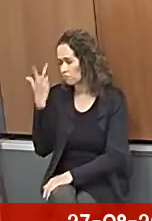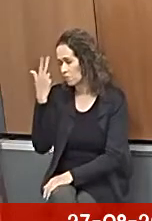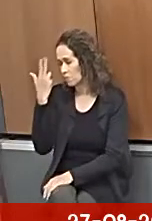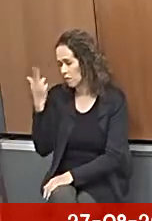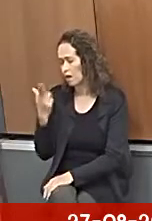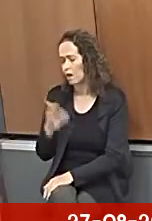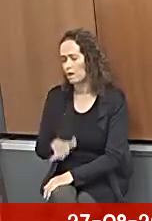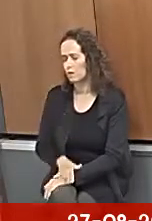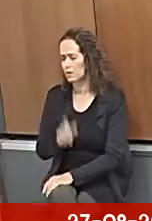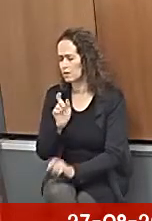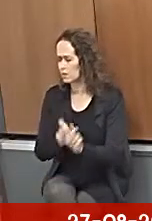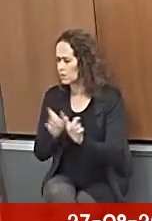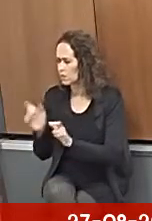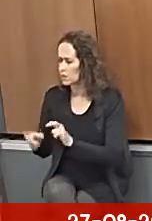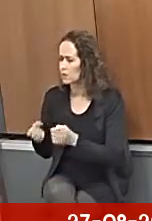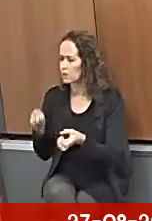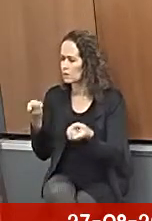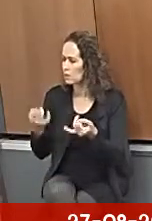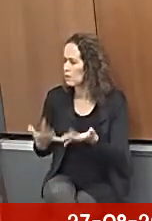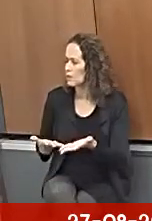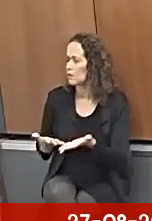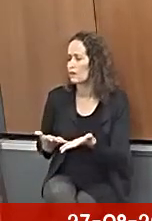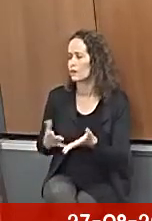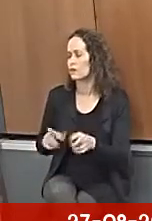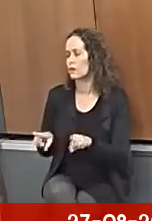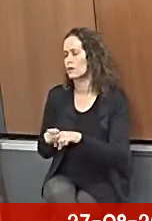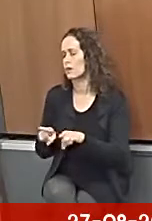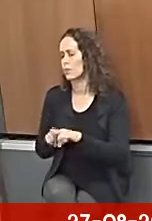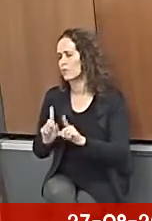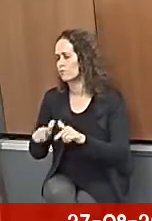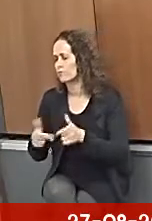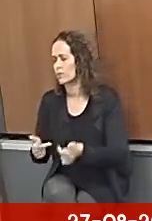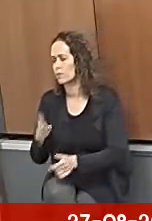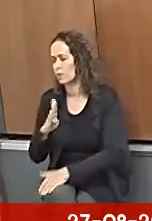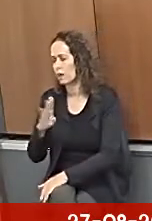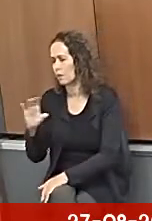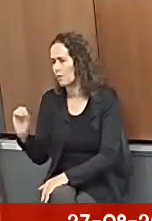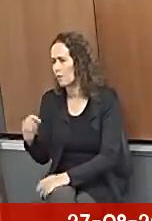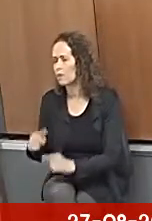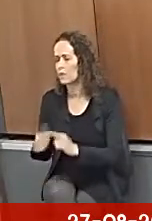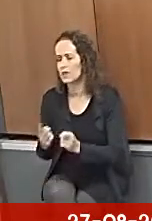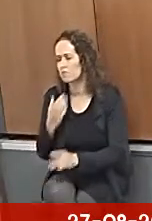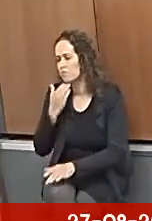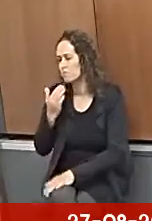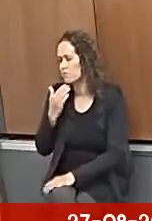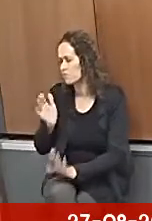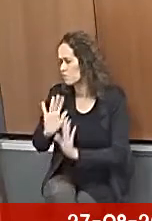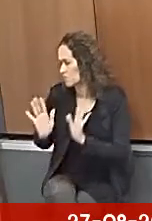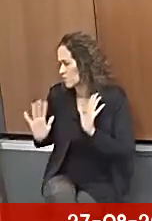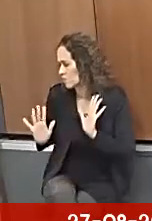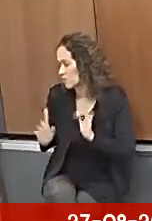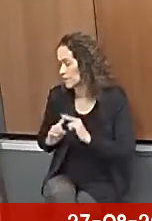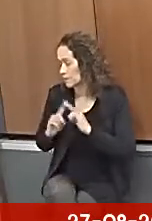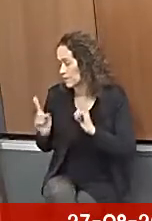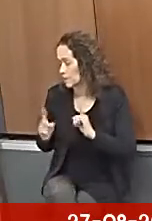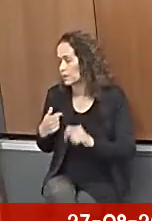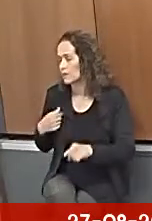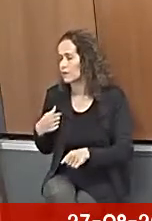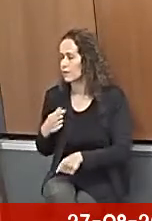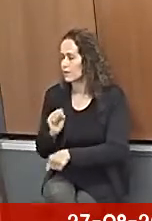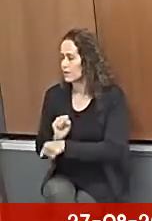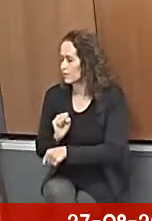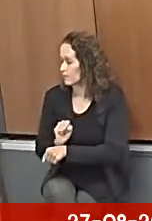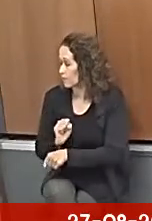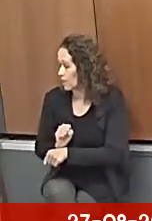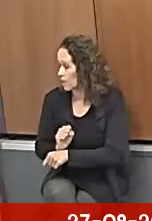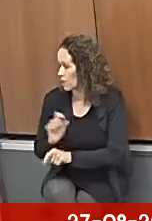comentam muitas pessoas fazem boletim de ocorrência mas não processo nem vida nem estatística não quero dizer o seguinte eu espero da minas arena